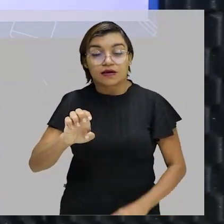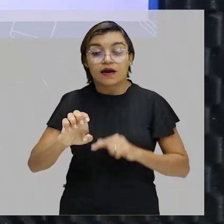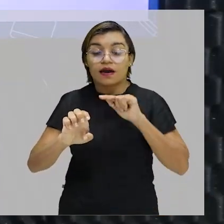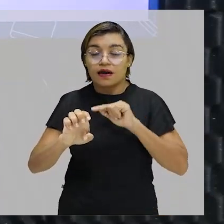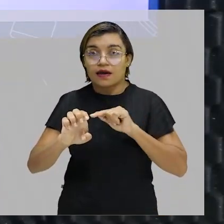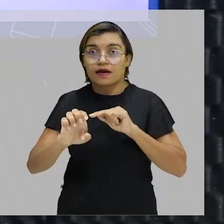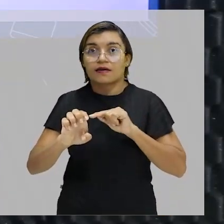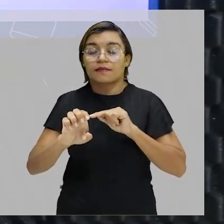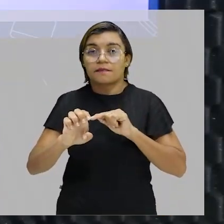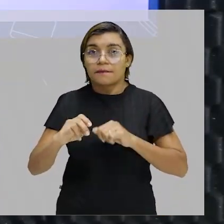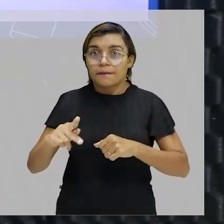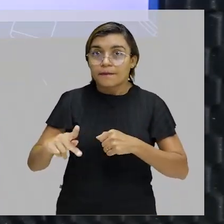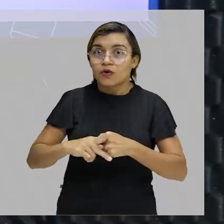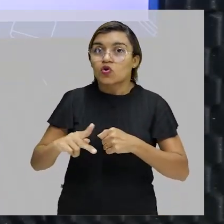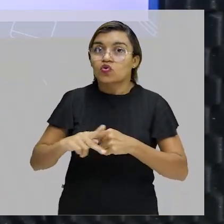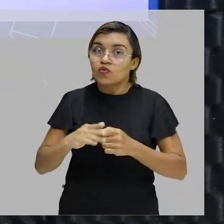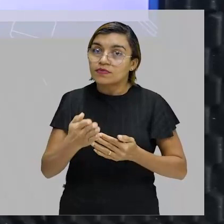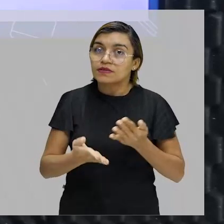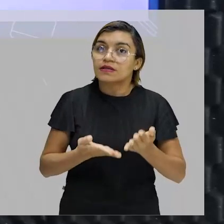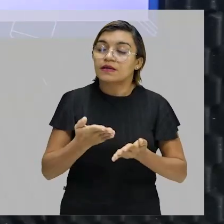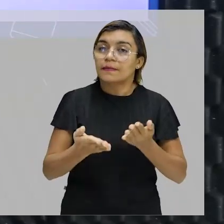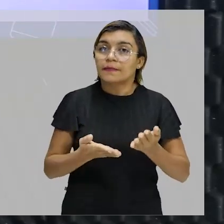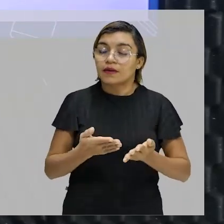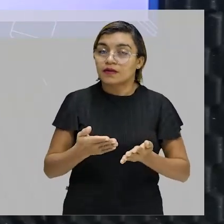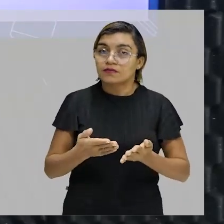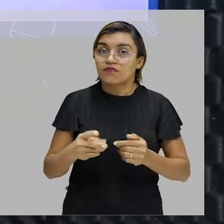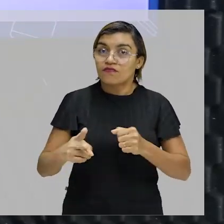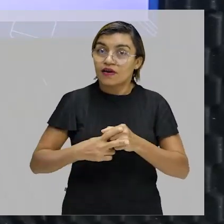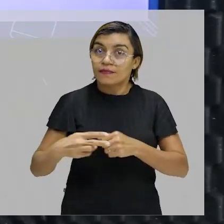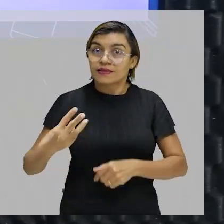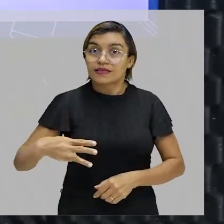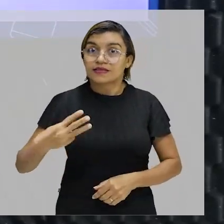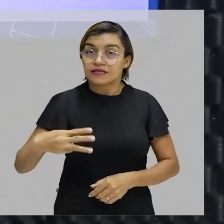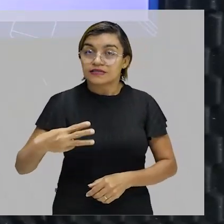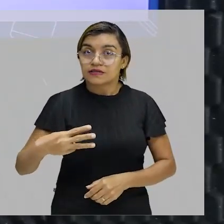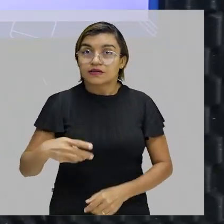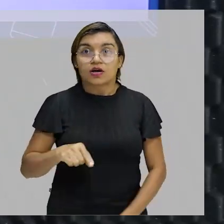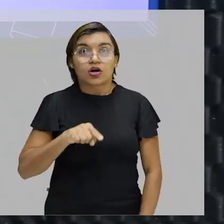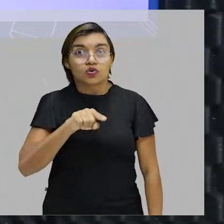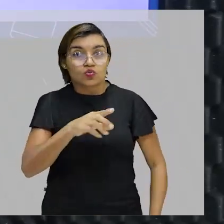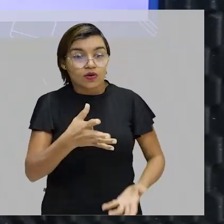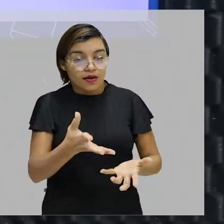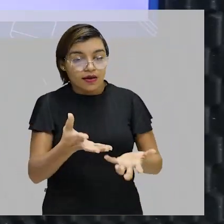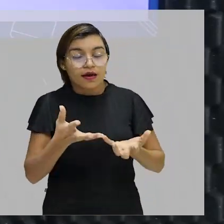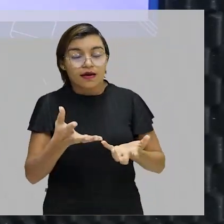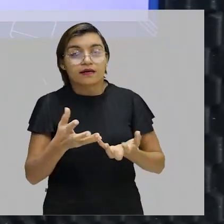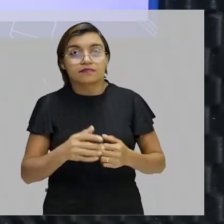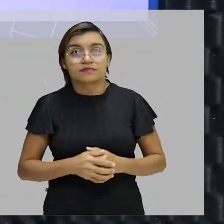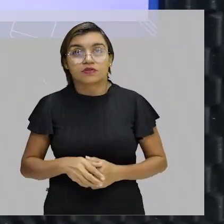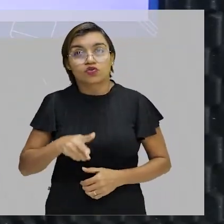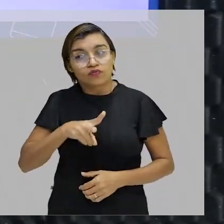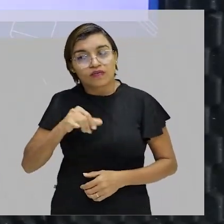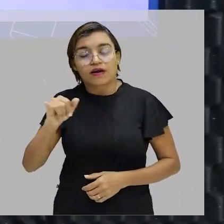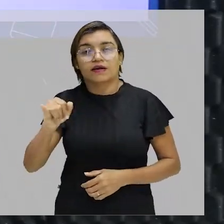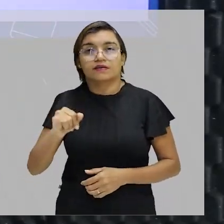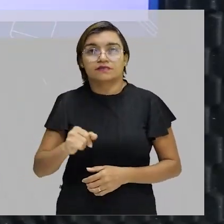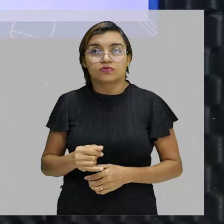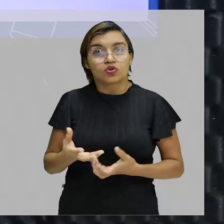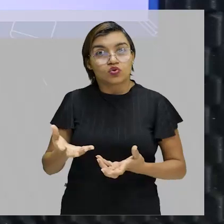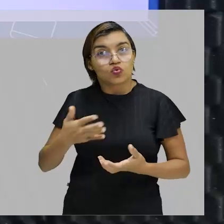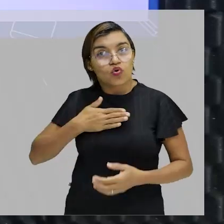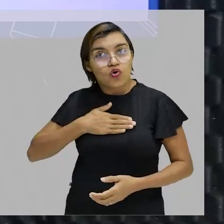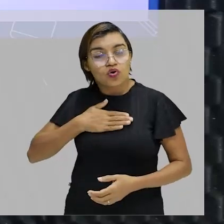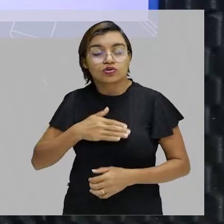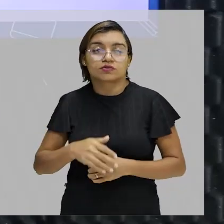tratamento, é usado com o verbo na terceira, as pessoas sempre gostam de dizer tu quer, tu vai, tu gosta. Ao invés